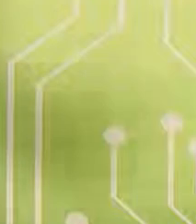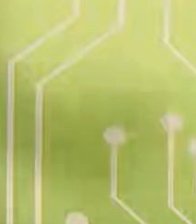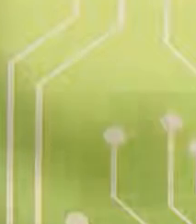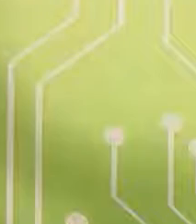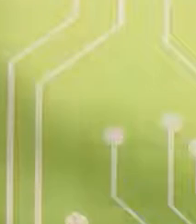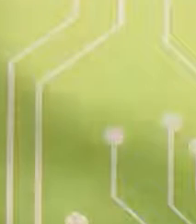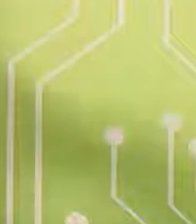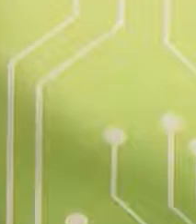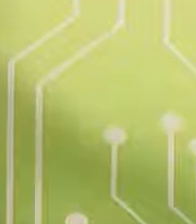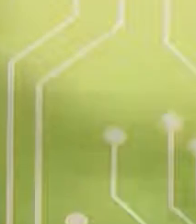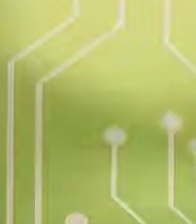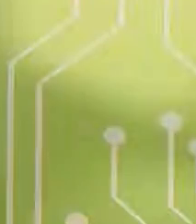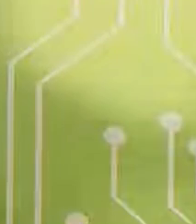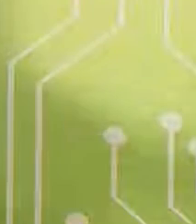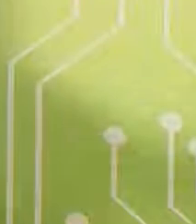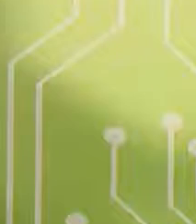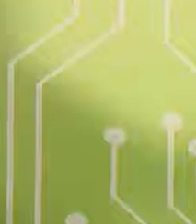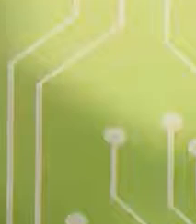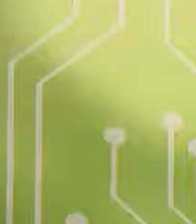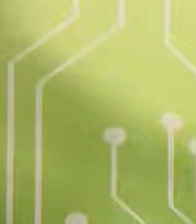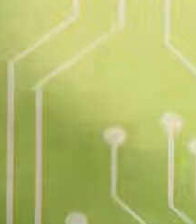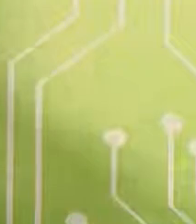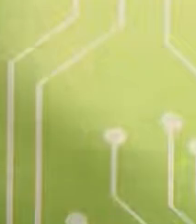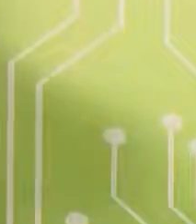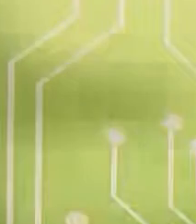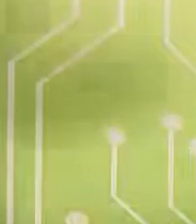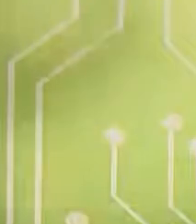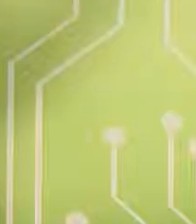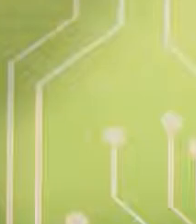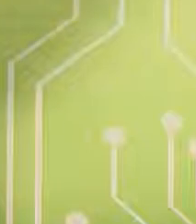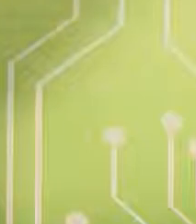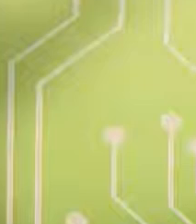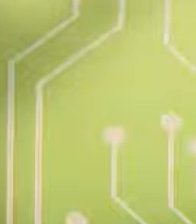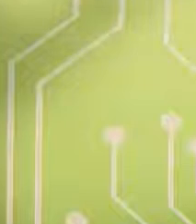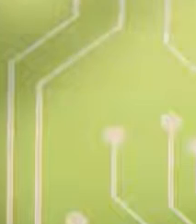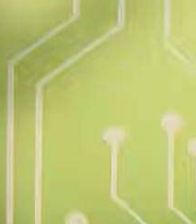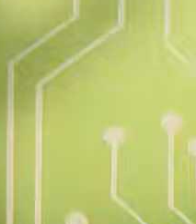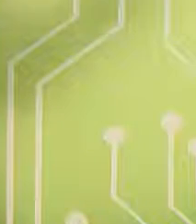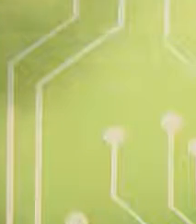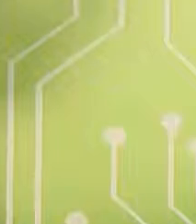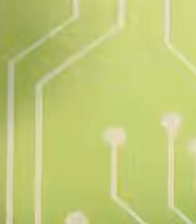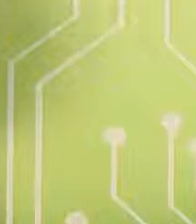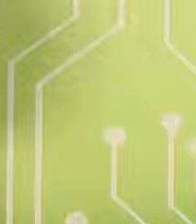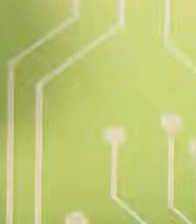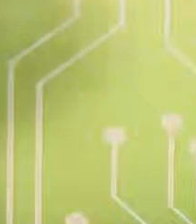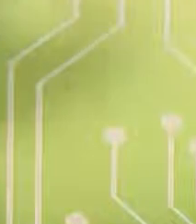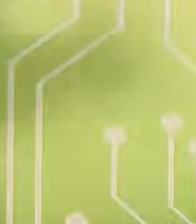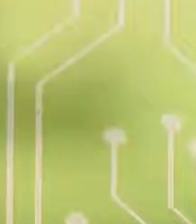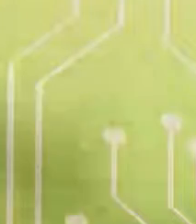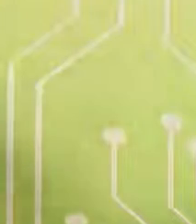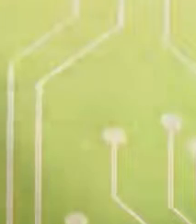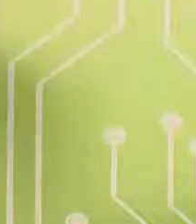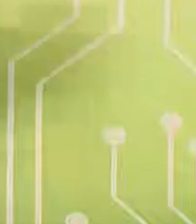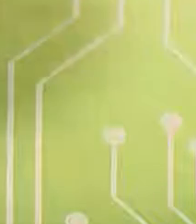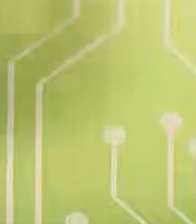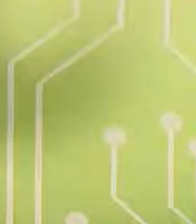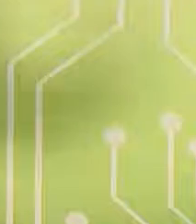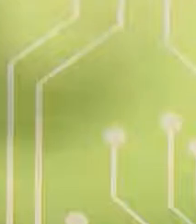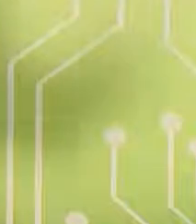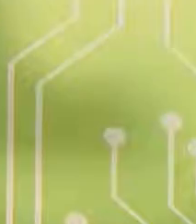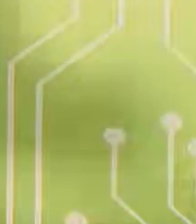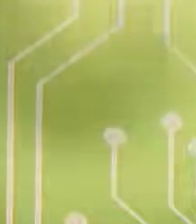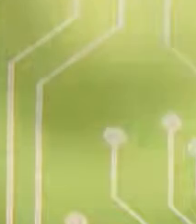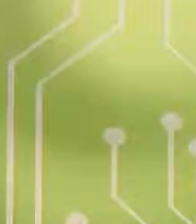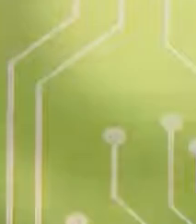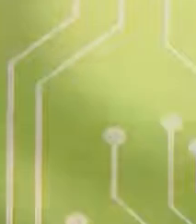possa produzir os bens que ela necessita. Como, no decorrer do tempo, nós seres humanos necessitamos